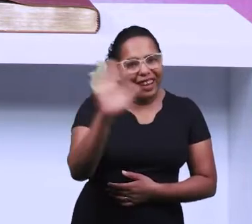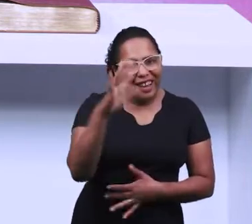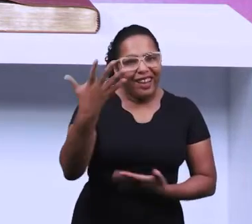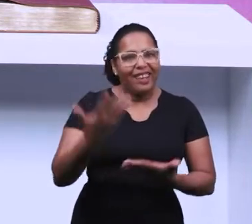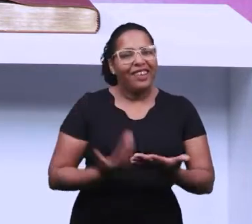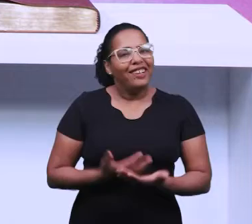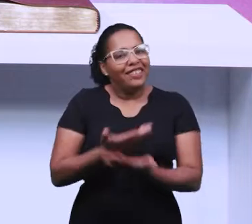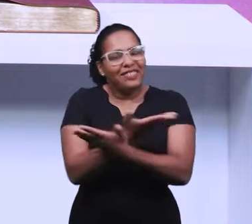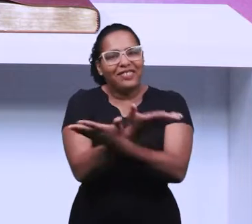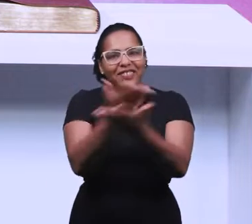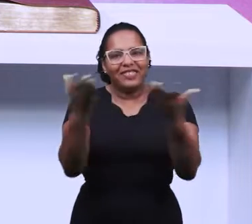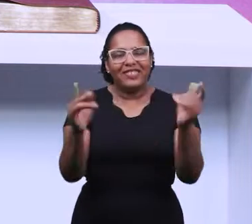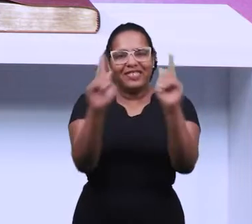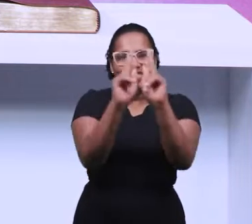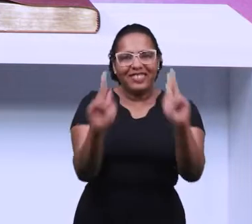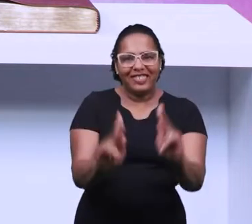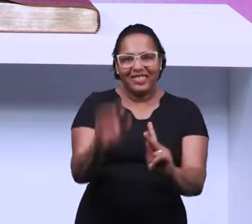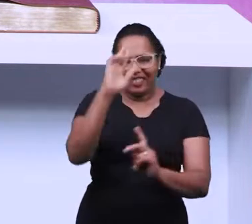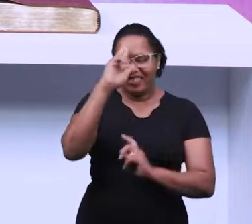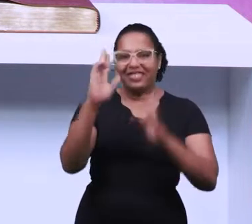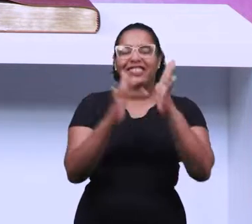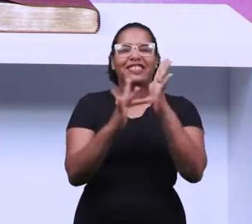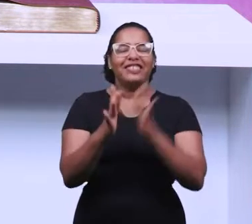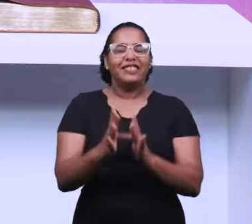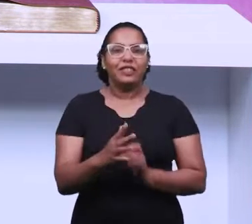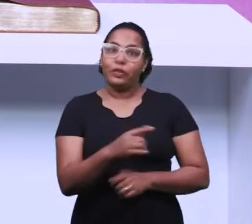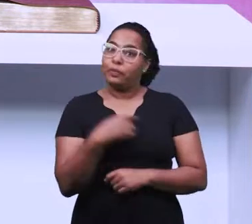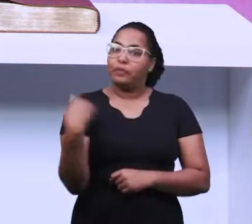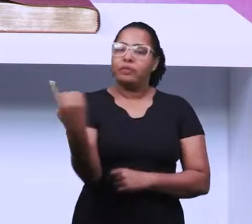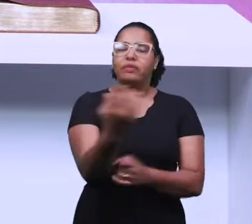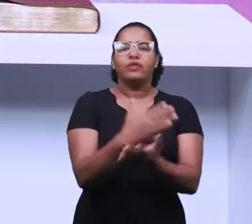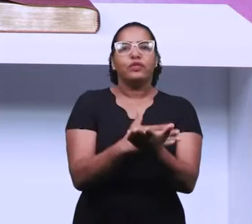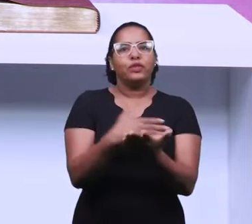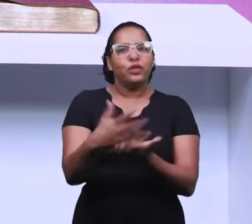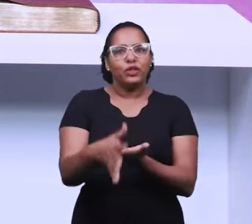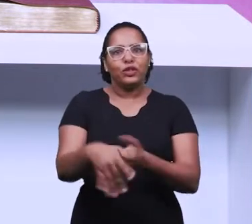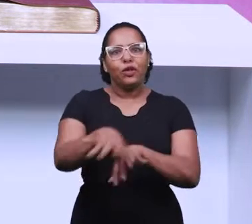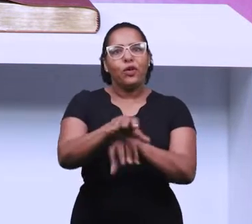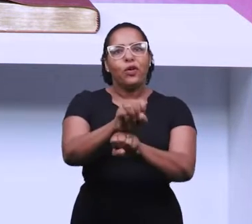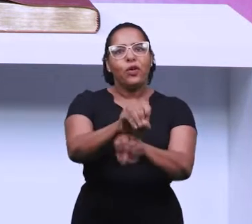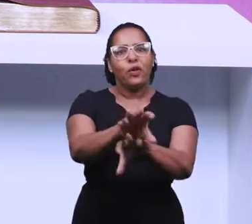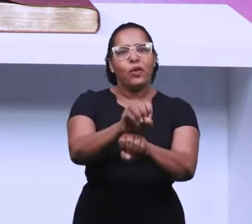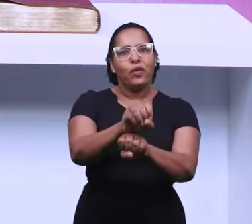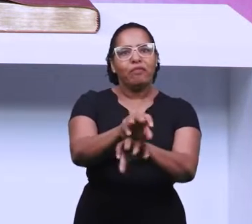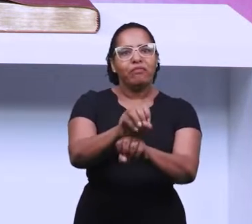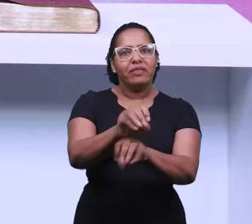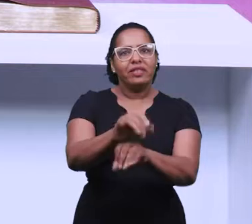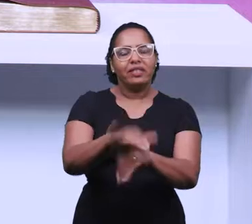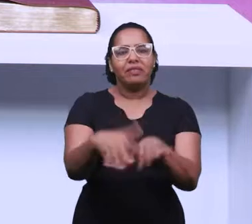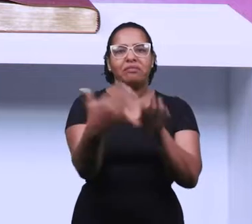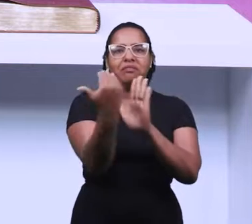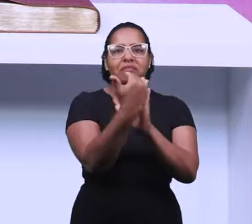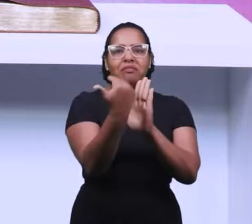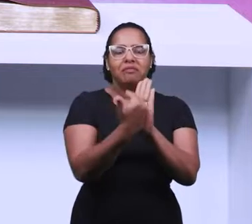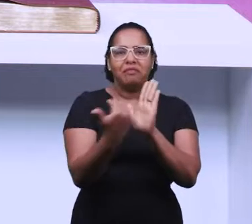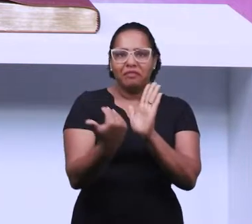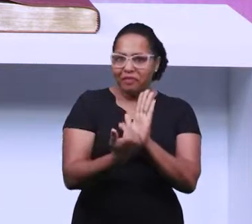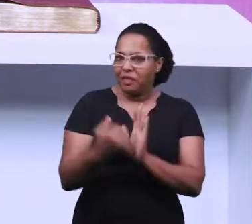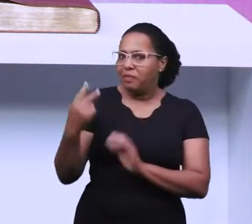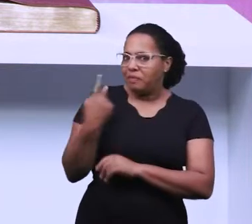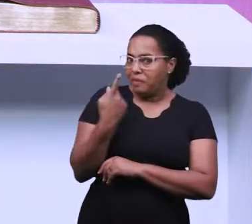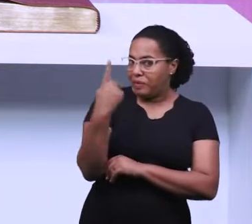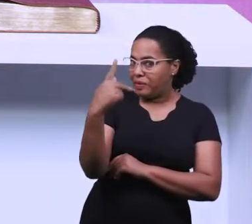irmãos, a paz do Senhor Jesus. Nós estamos iniciando mais uma aula do nosso programa Pra Ter